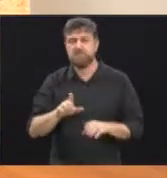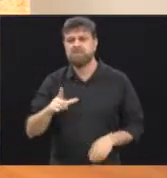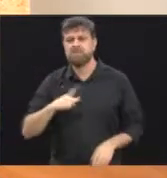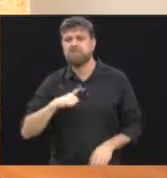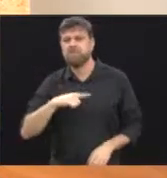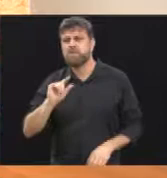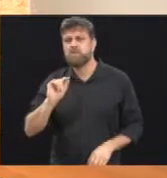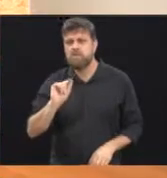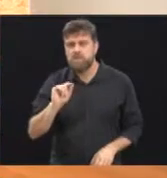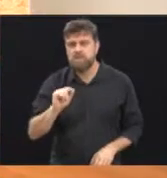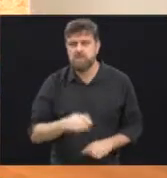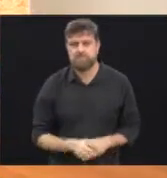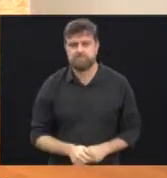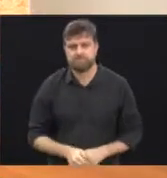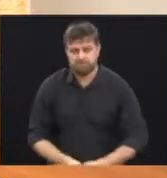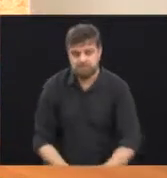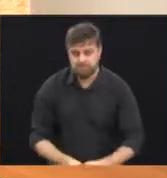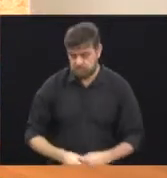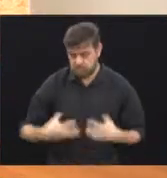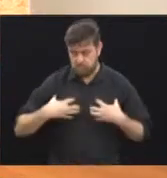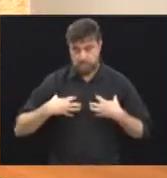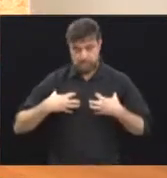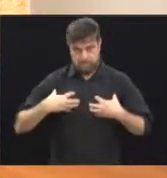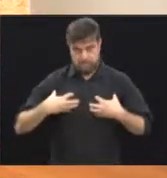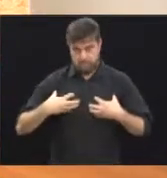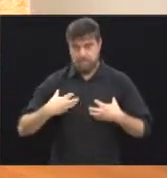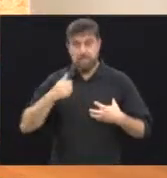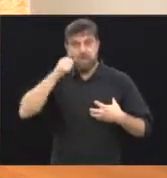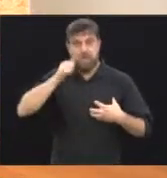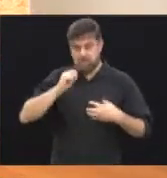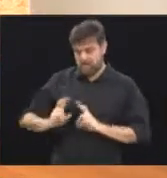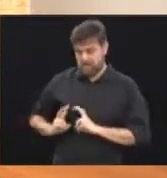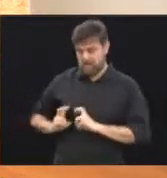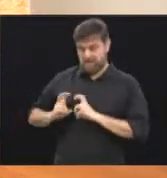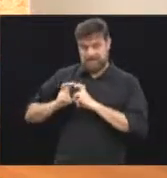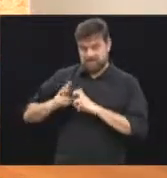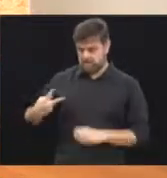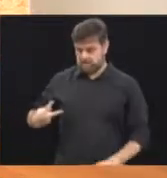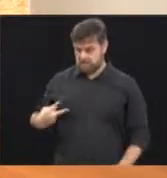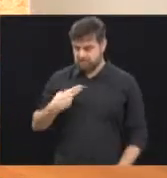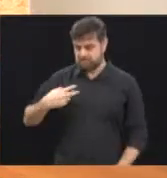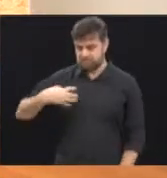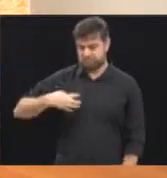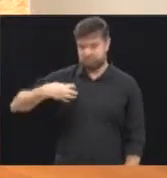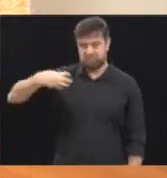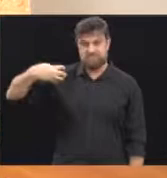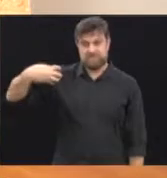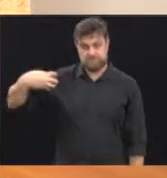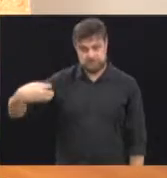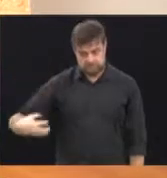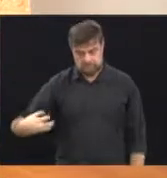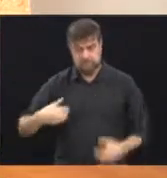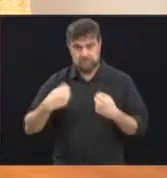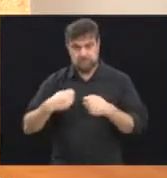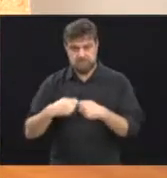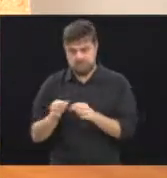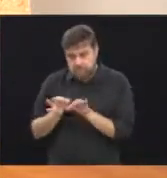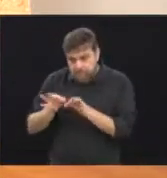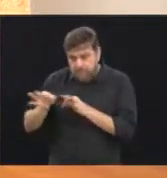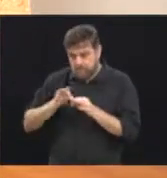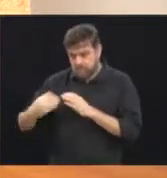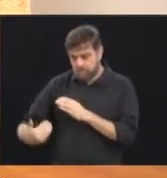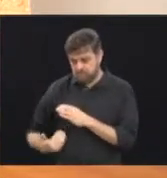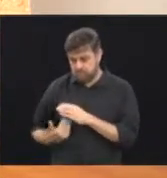a cirurgia de reconstrução mamária, principalmente pós uma mastectomia, uma